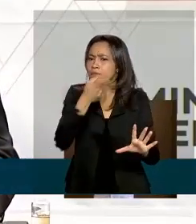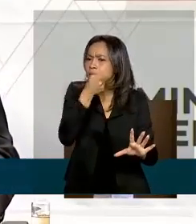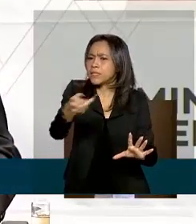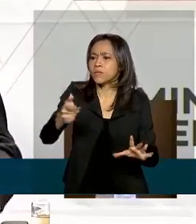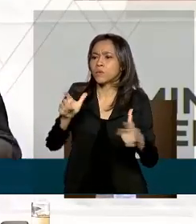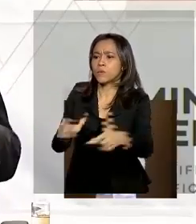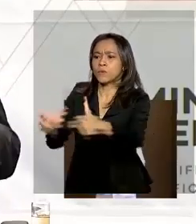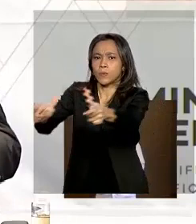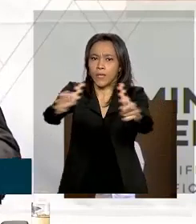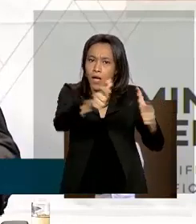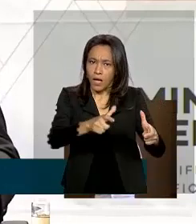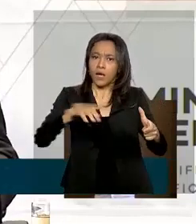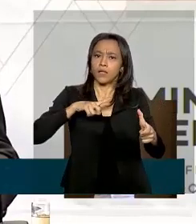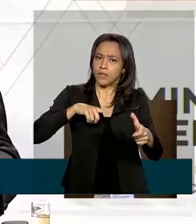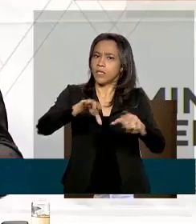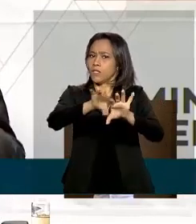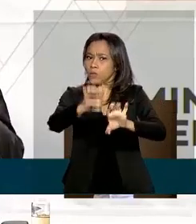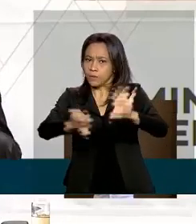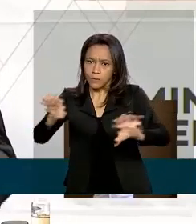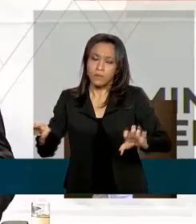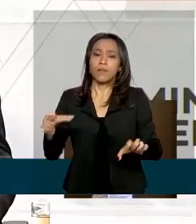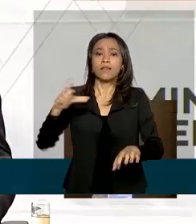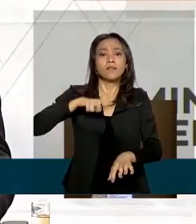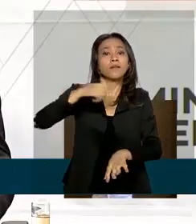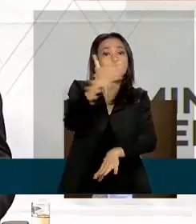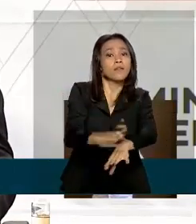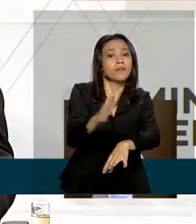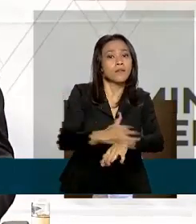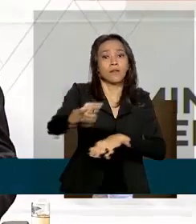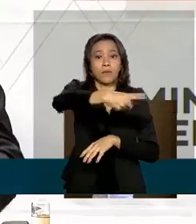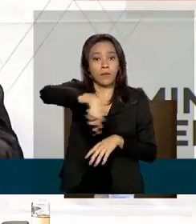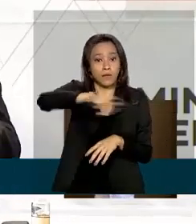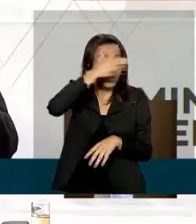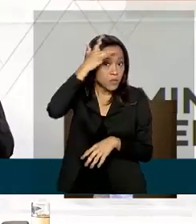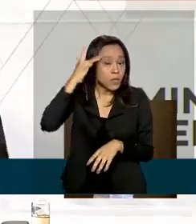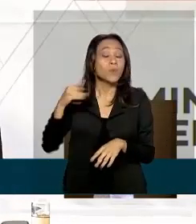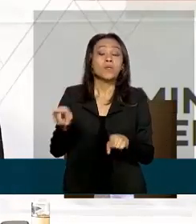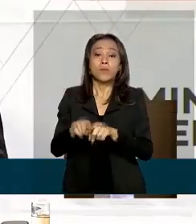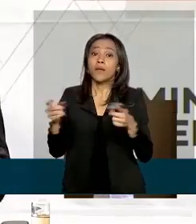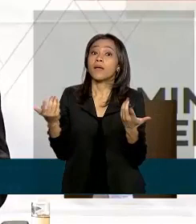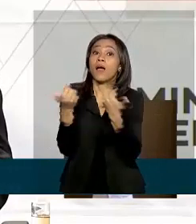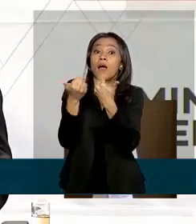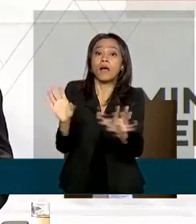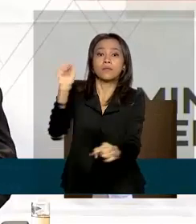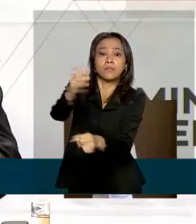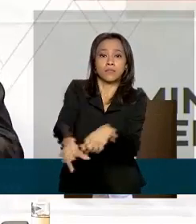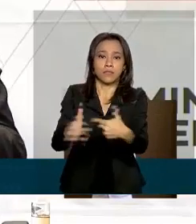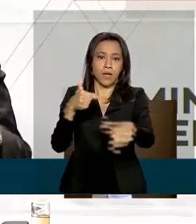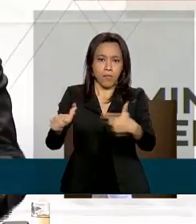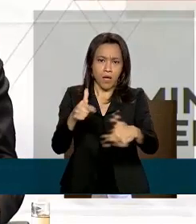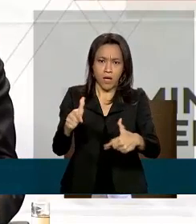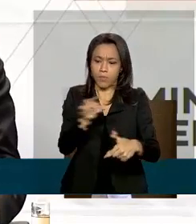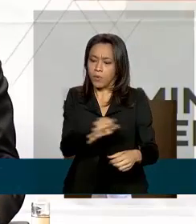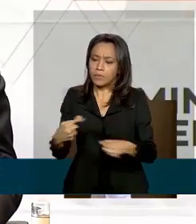toda a infraestrutura necessária, treinamento de pessoas, geração de emprego para todo o entorno de cada